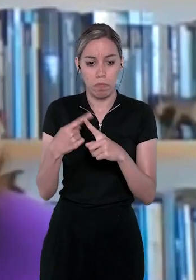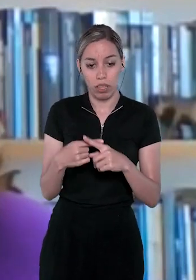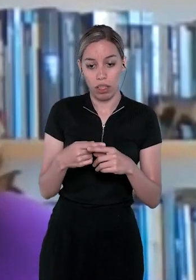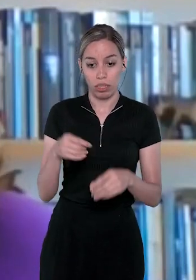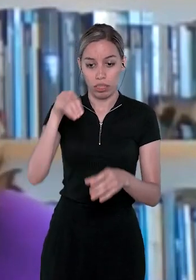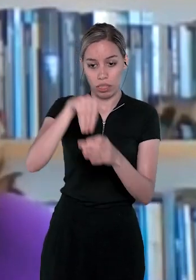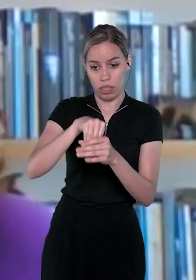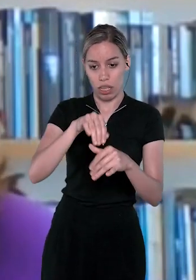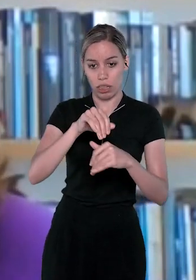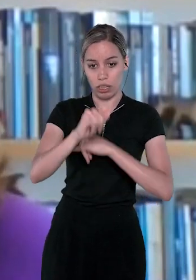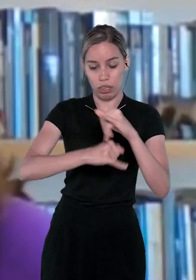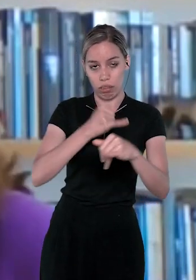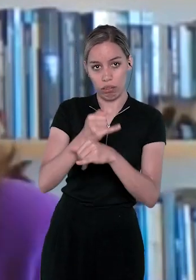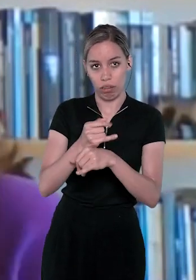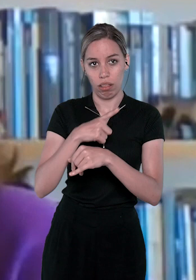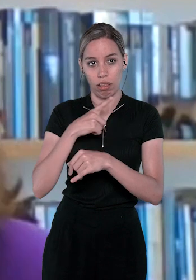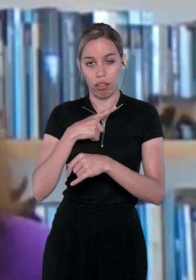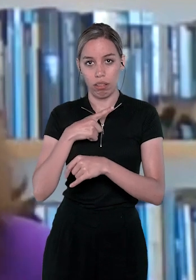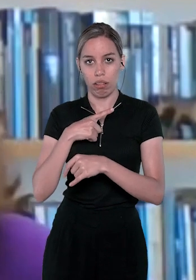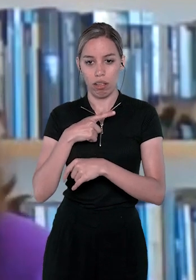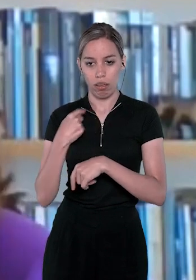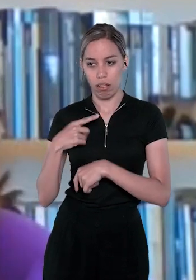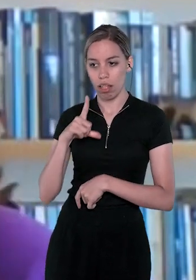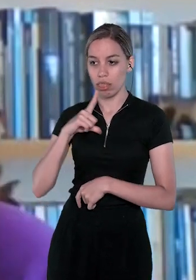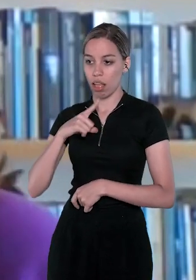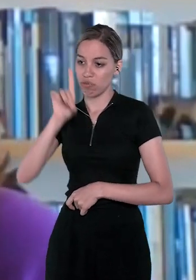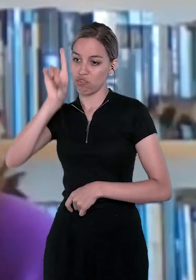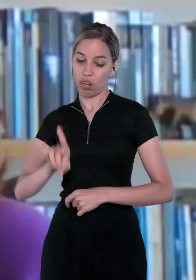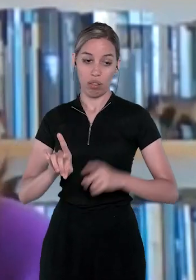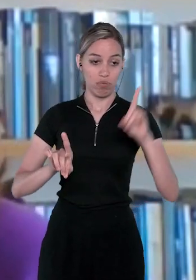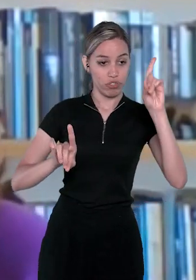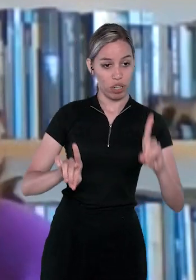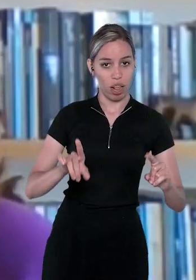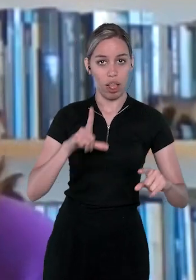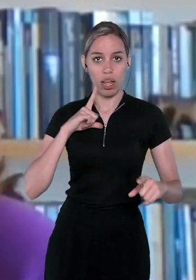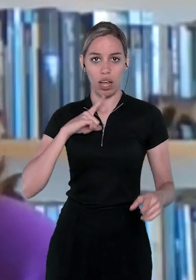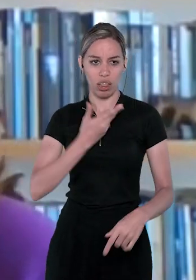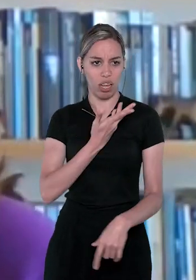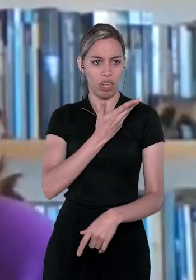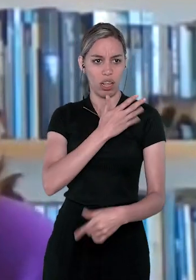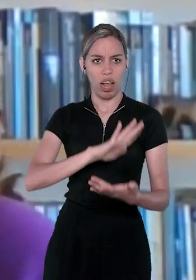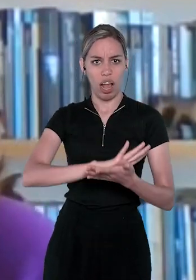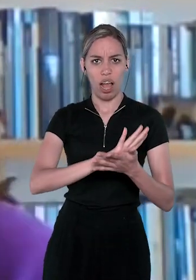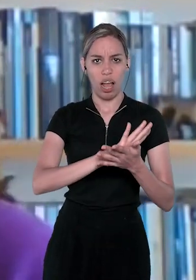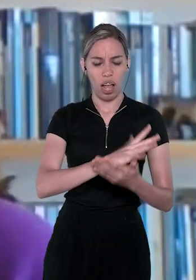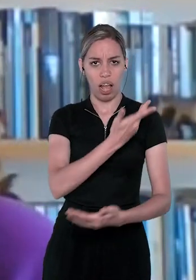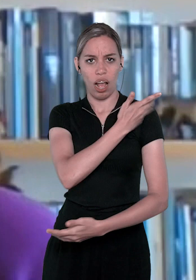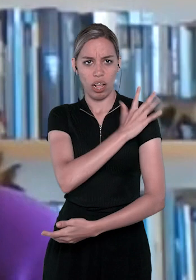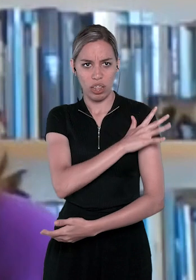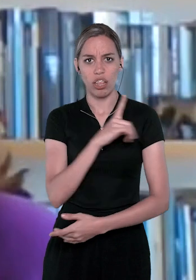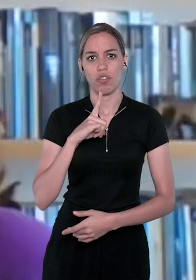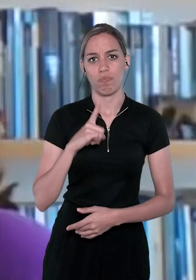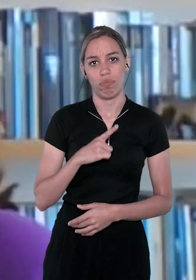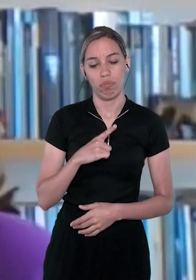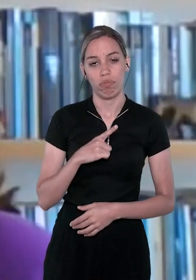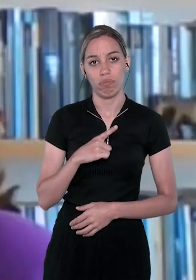disputa pelos direitos, da efetividade dos direitos, o racismo ficou muito escancarado, e